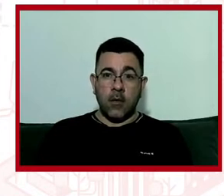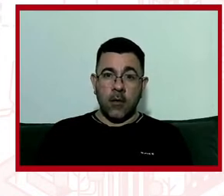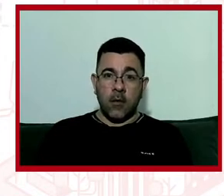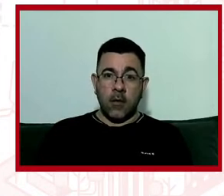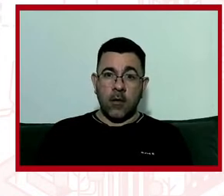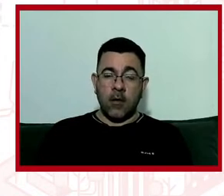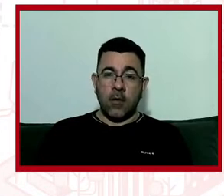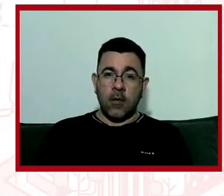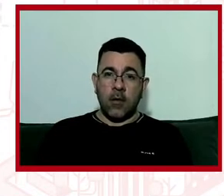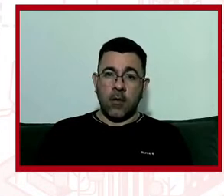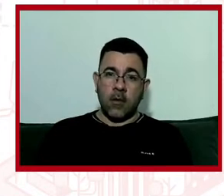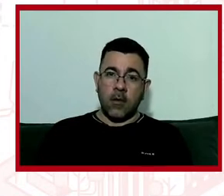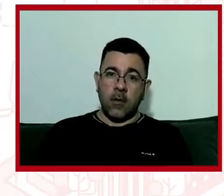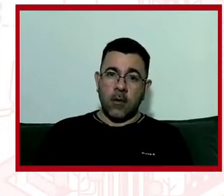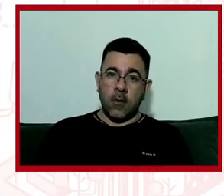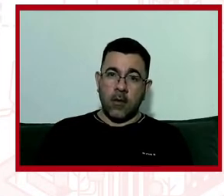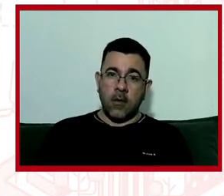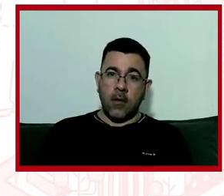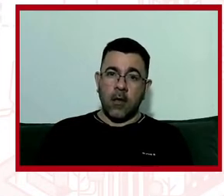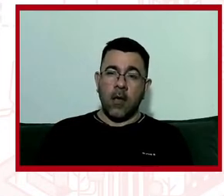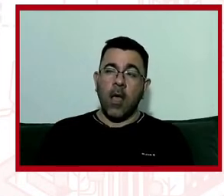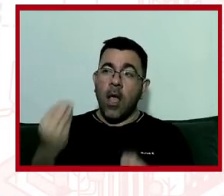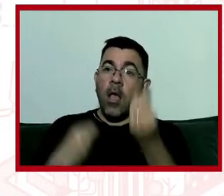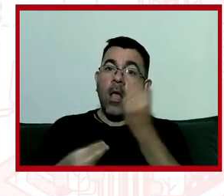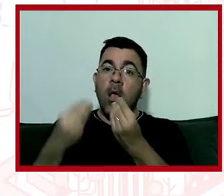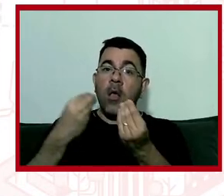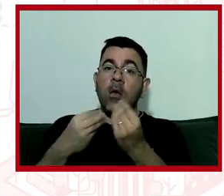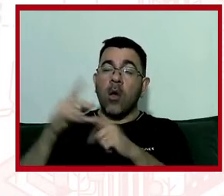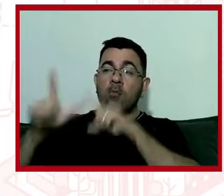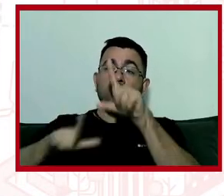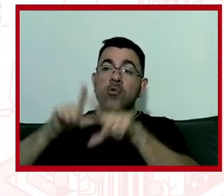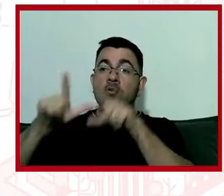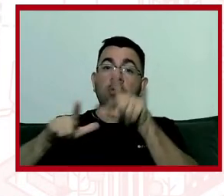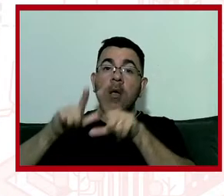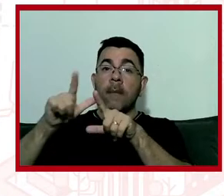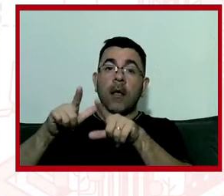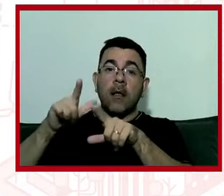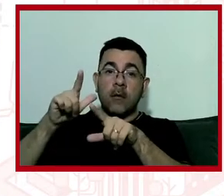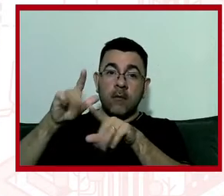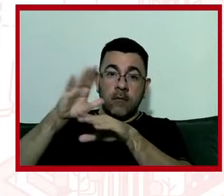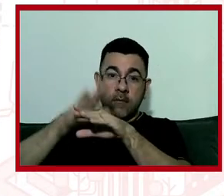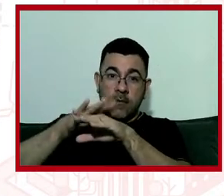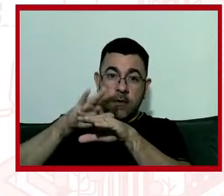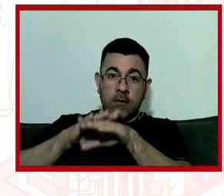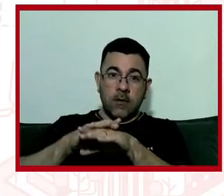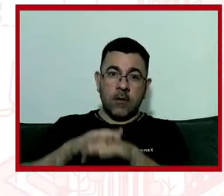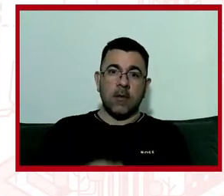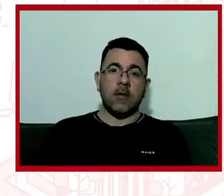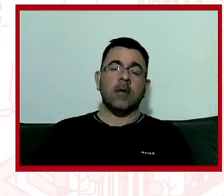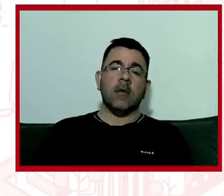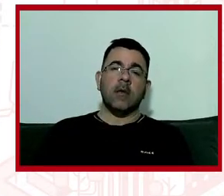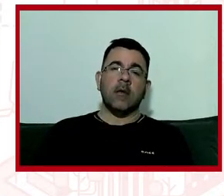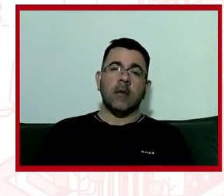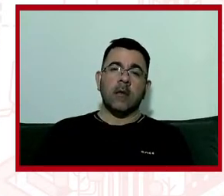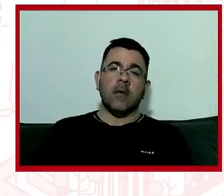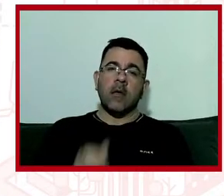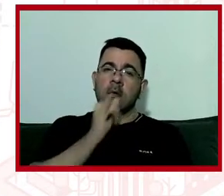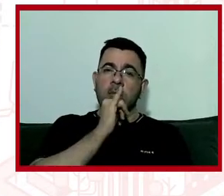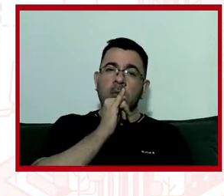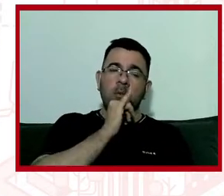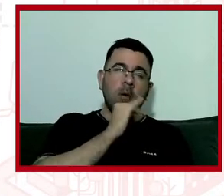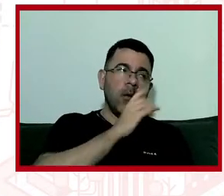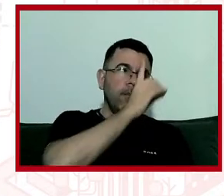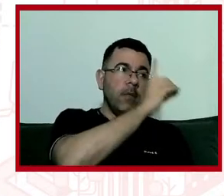Dee dizer como o serviço imagina que tu ia comprar um pacote de DDI que era ligação internacional que era muito